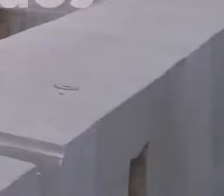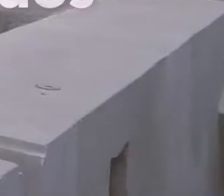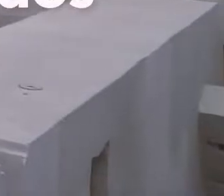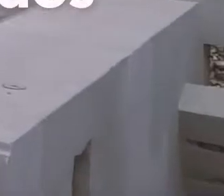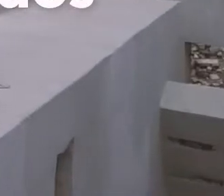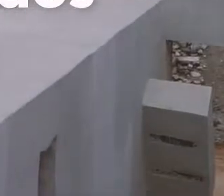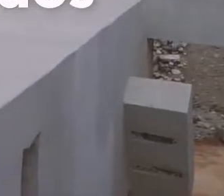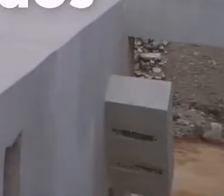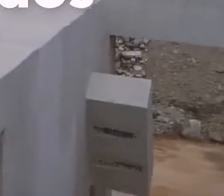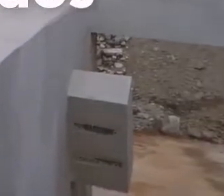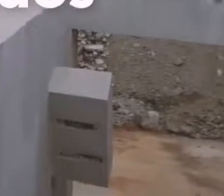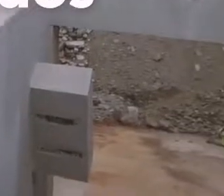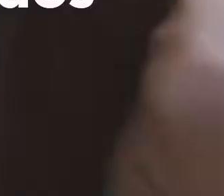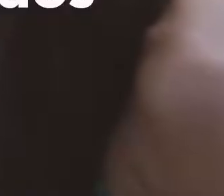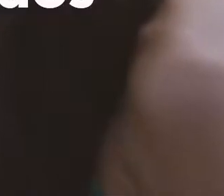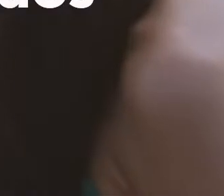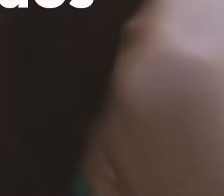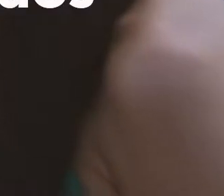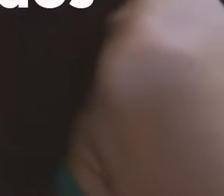e